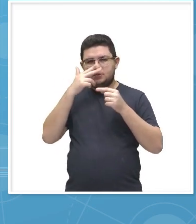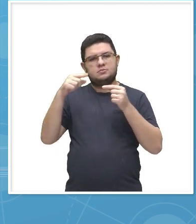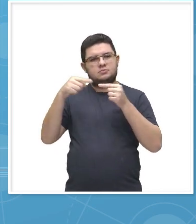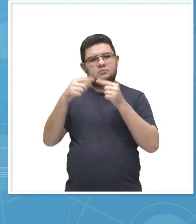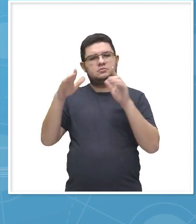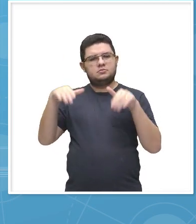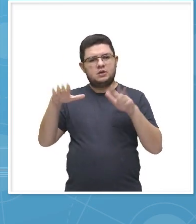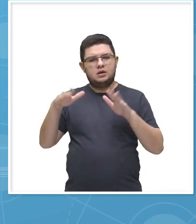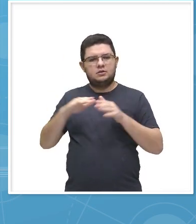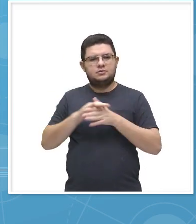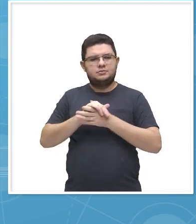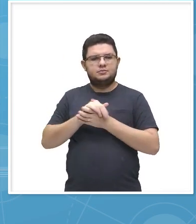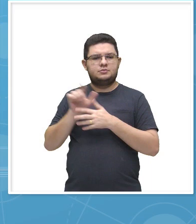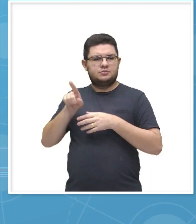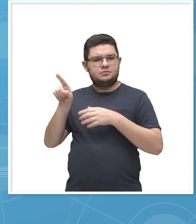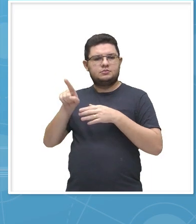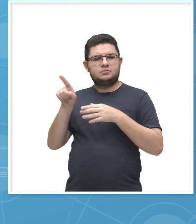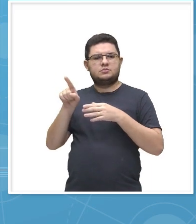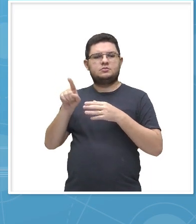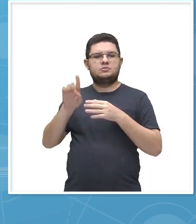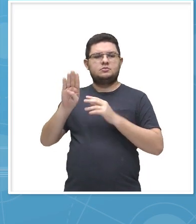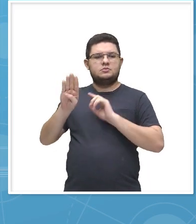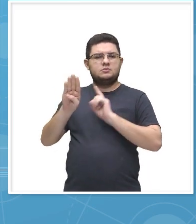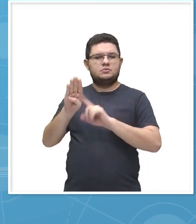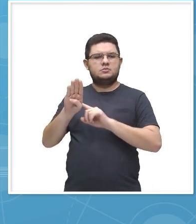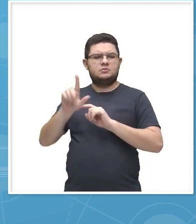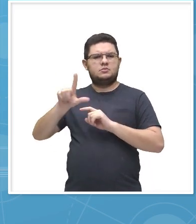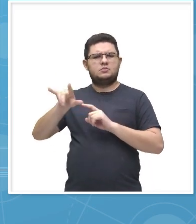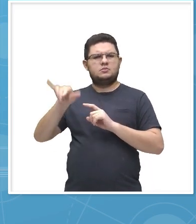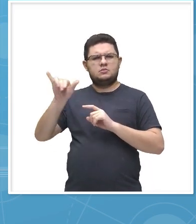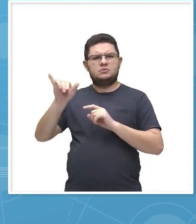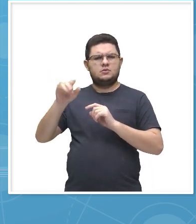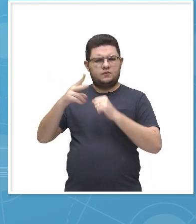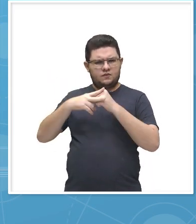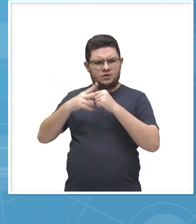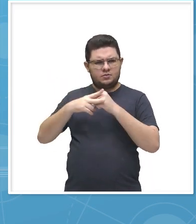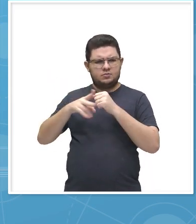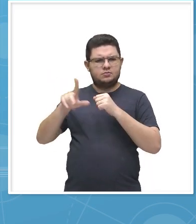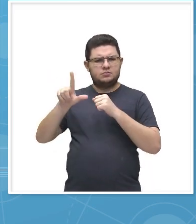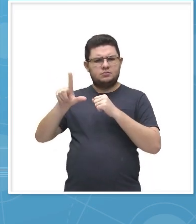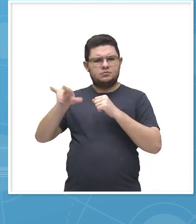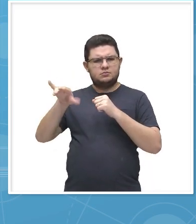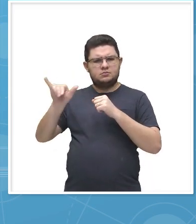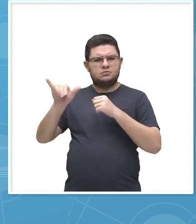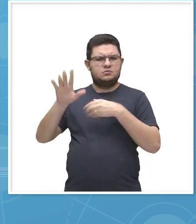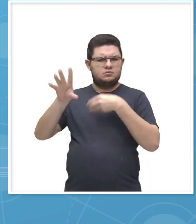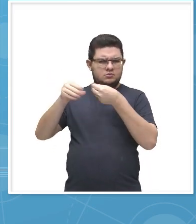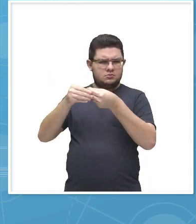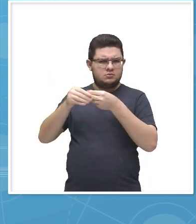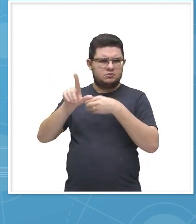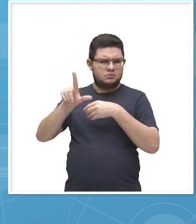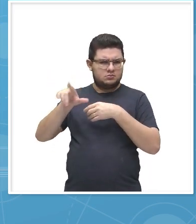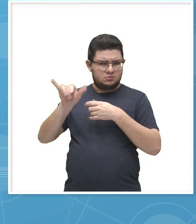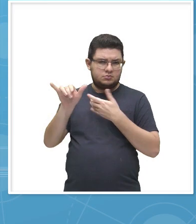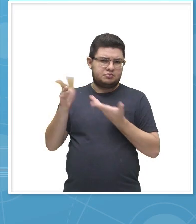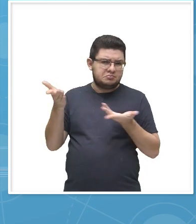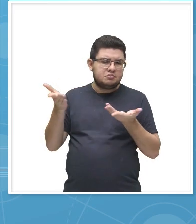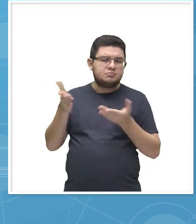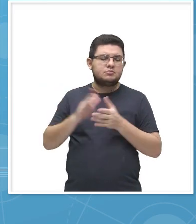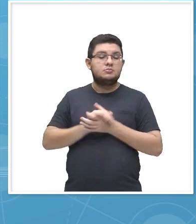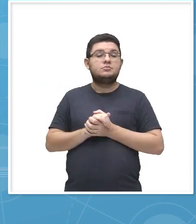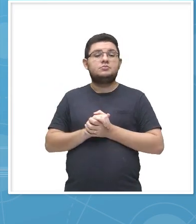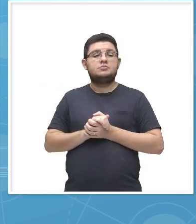da foto luz aqui adiciona é uai nos verbos lhe bença língua porque